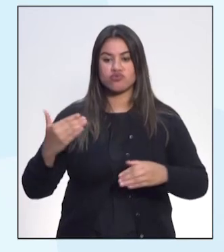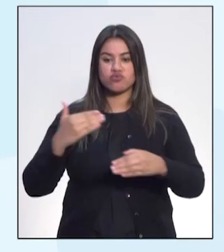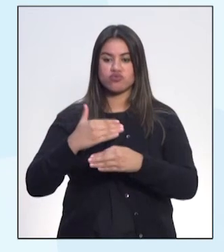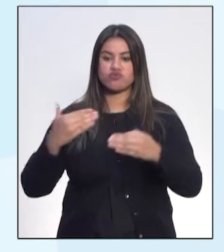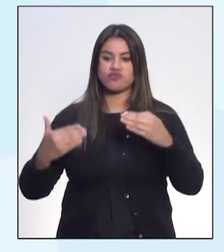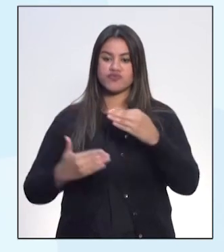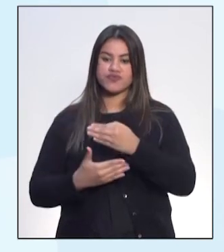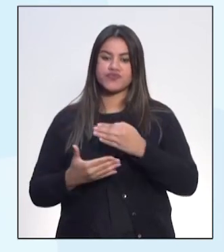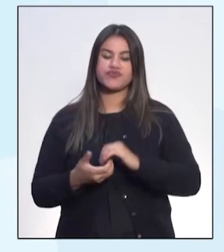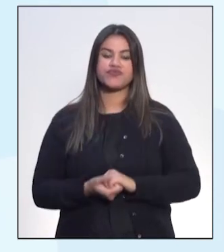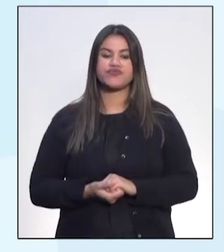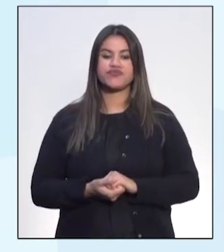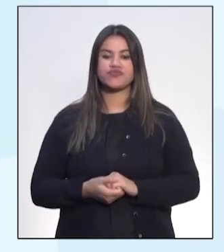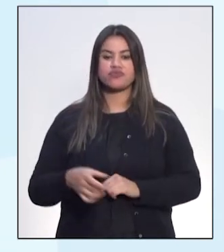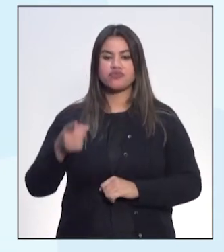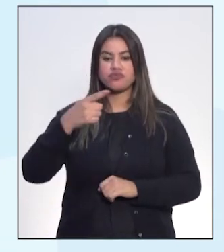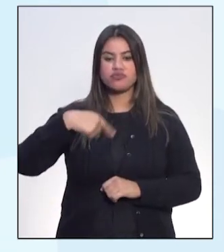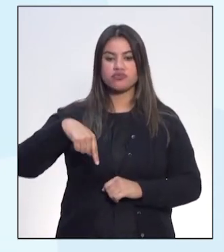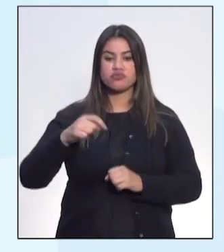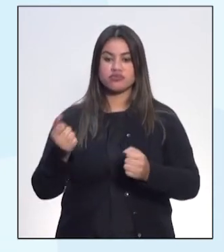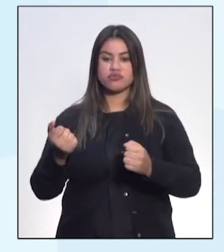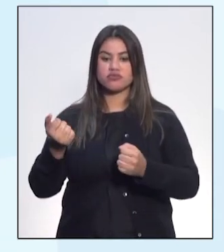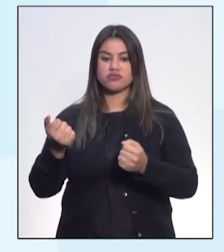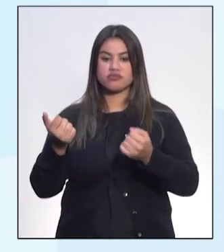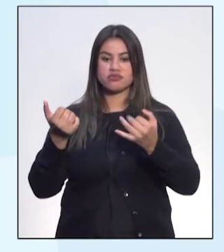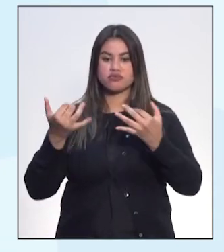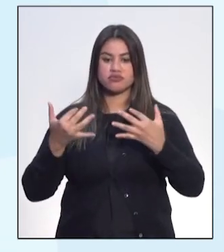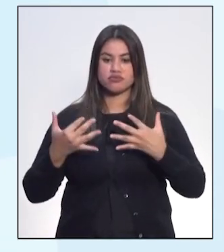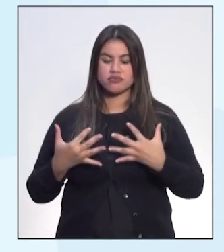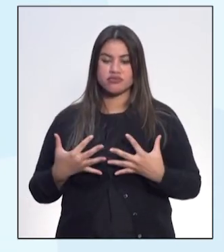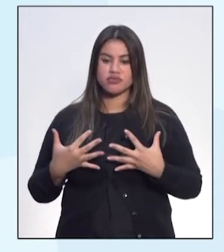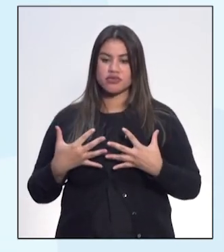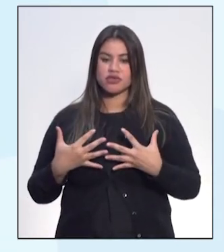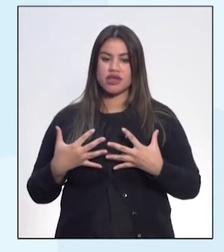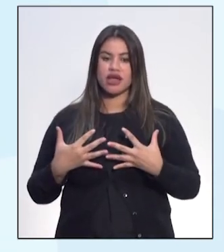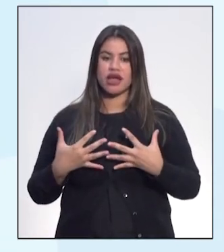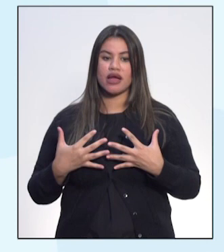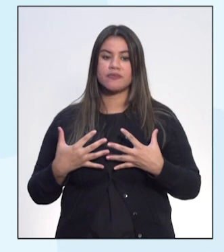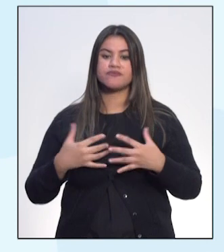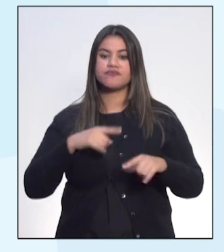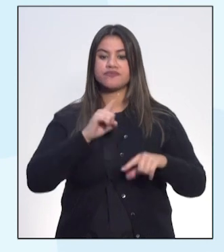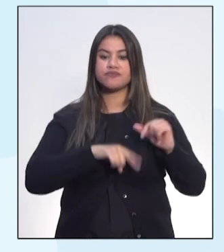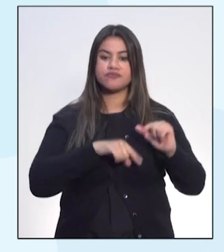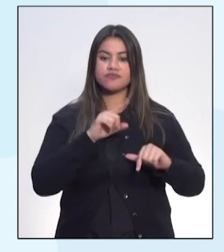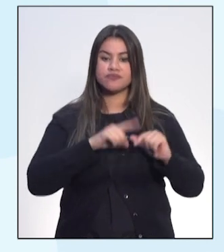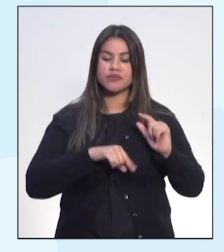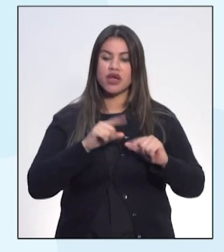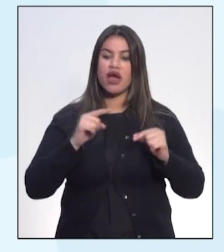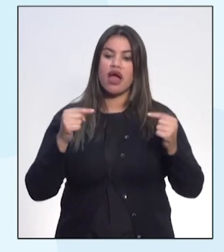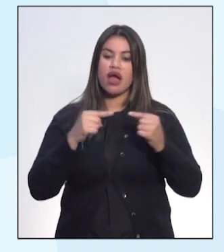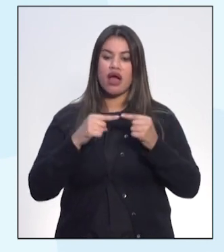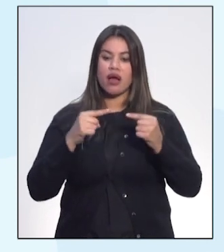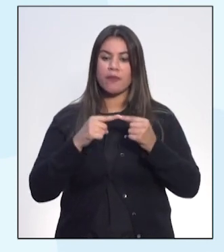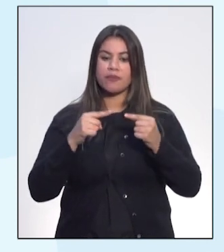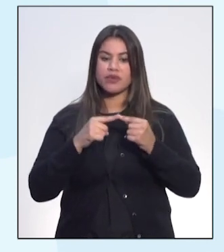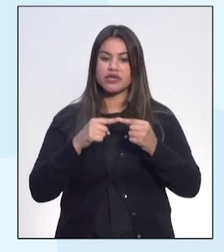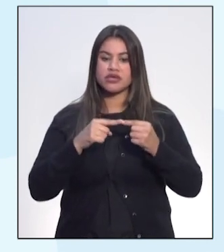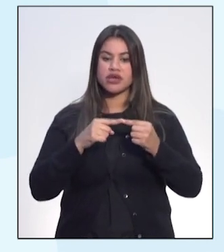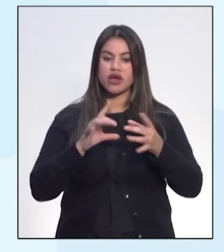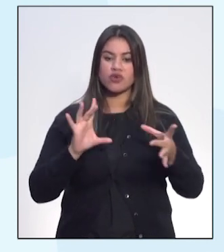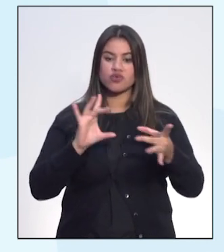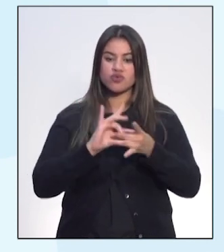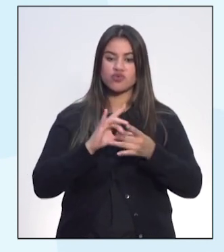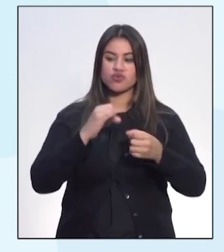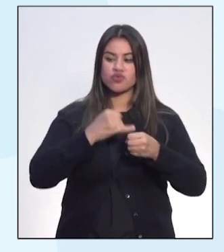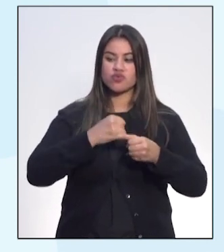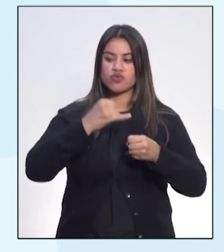slide, para vocês me falar, né, qual dessa substância possui ligação iônica.